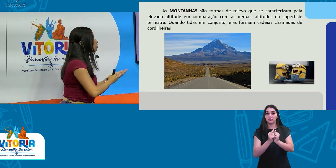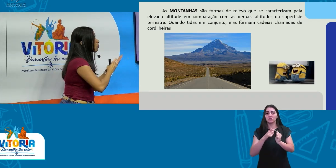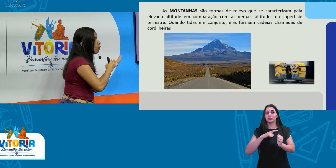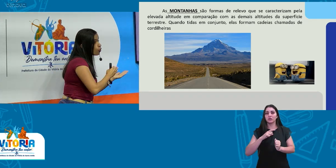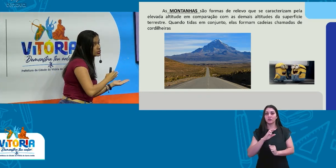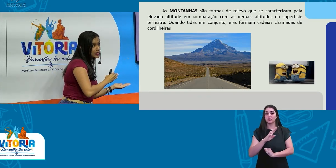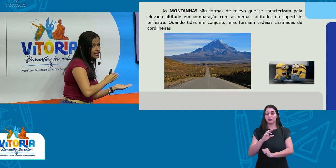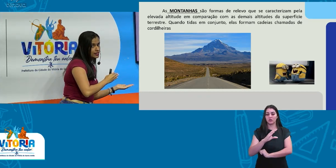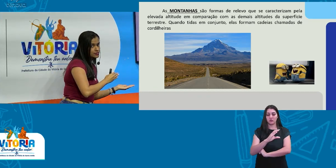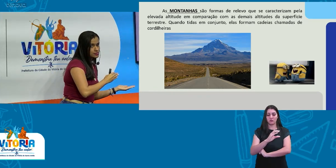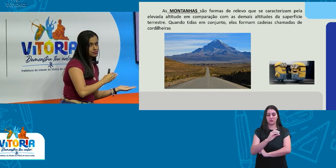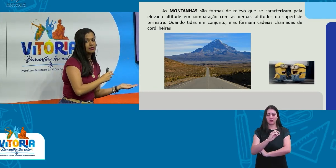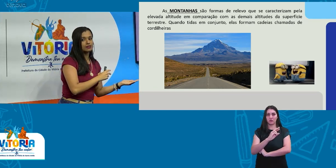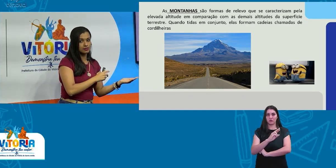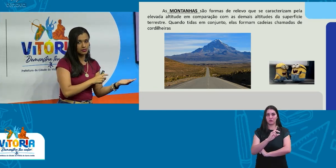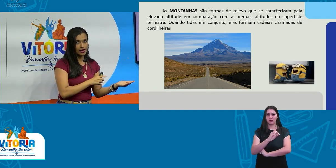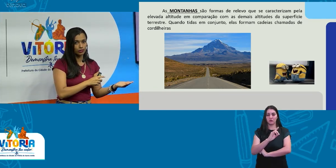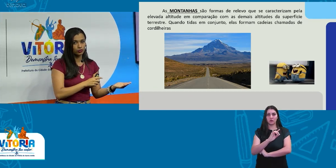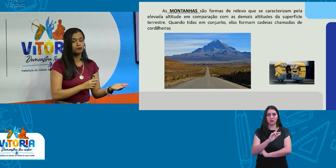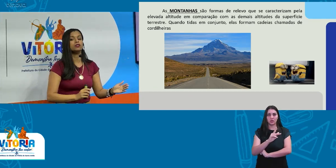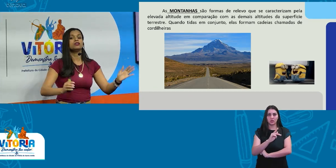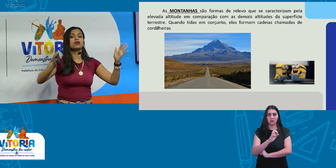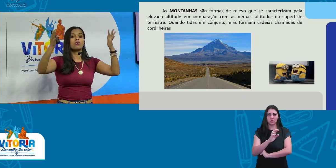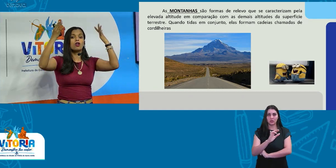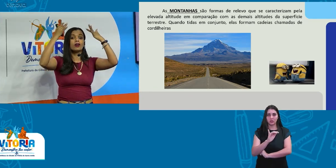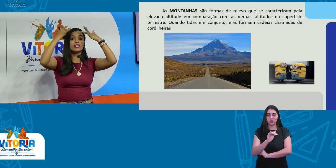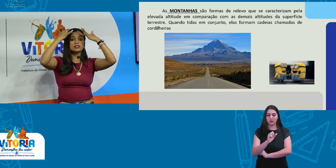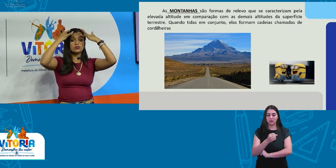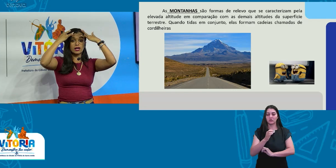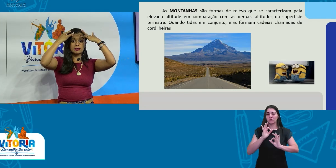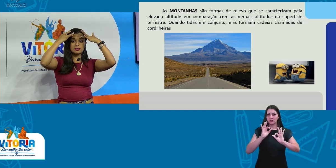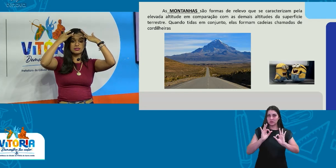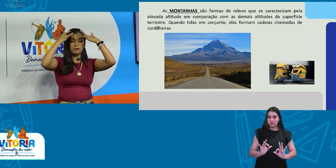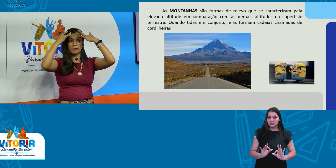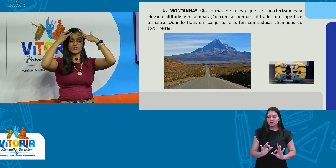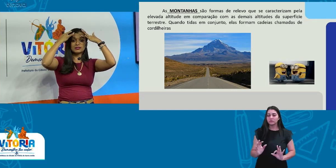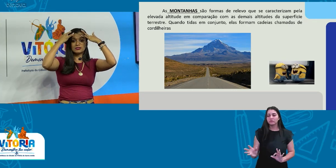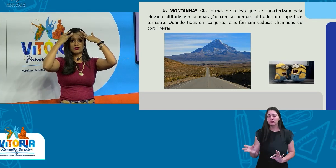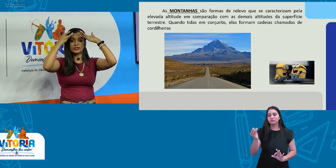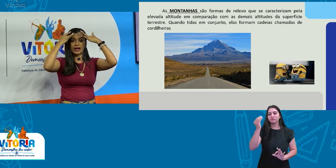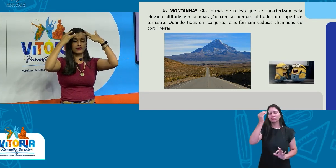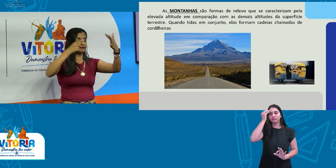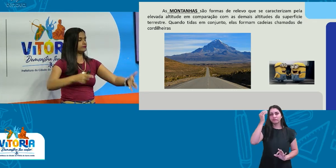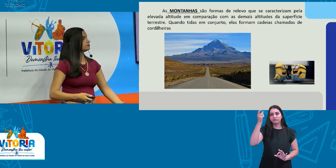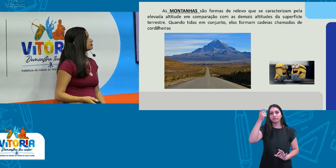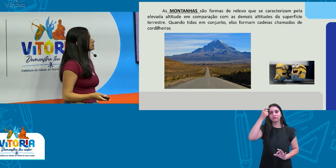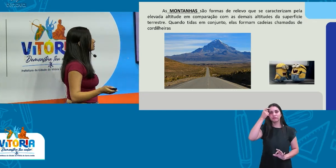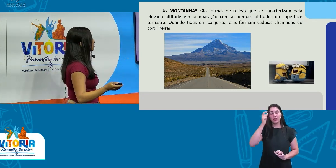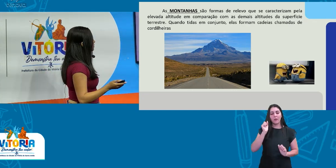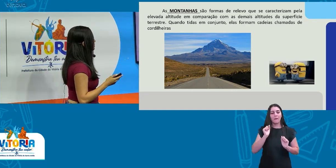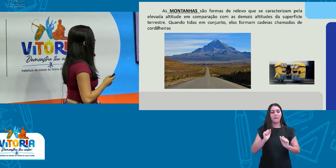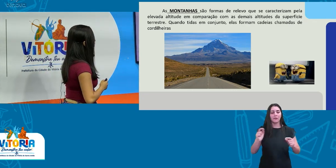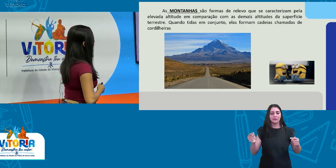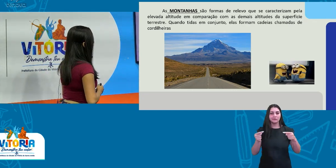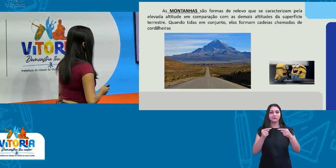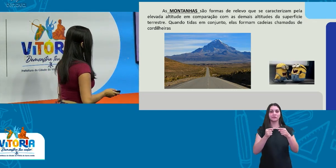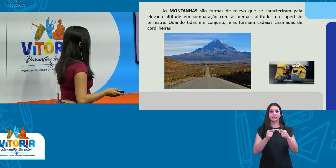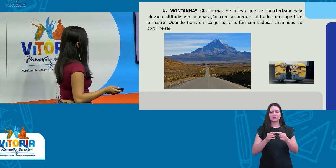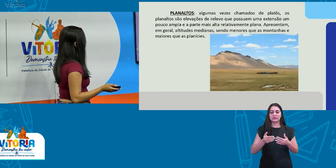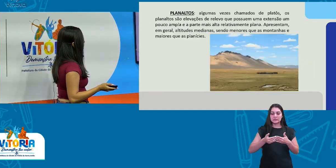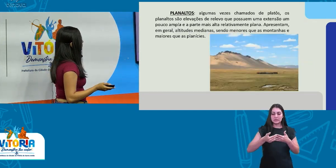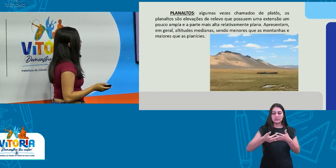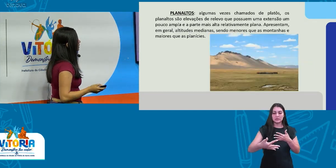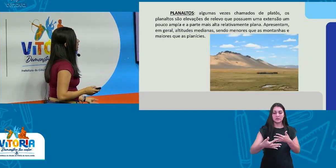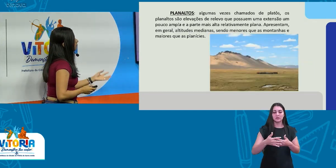são cordilheiras. Tá certo? Então, coloque aí na sua cabecinha para poder identificar. Seguindo.